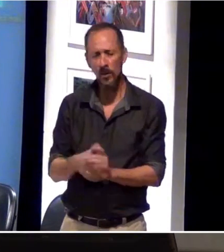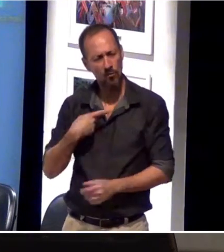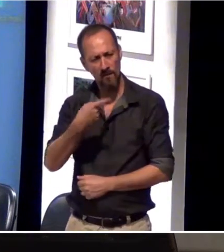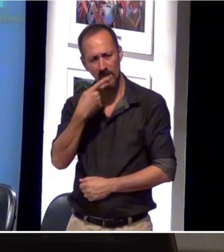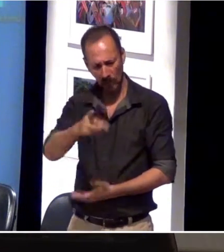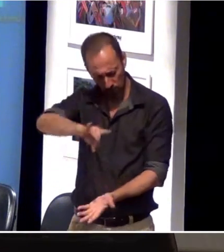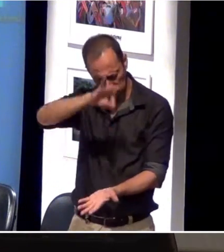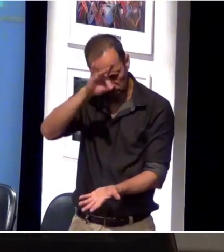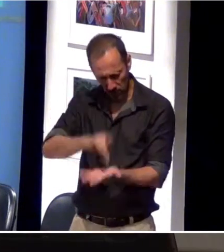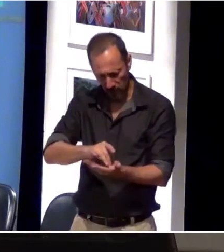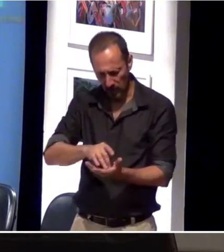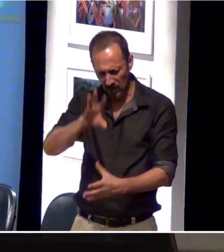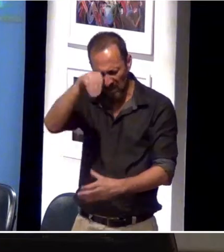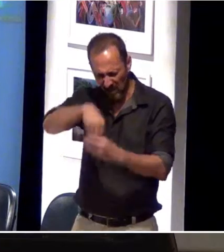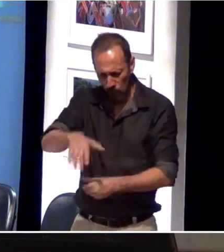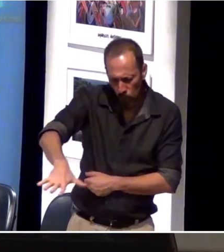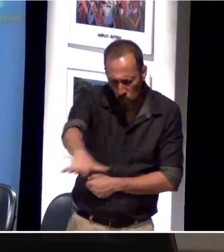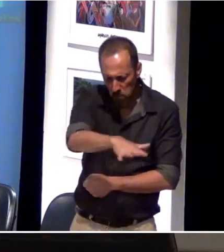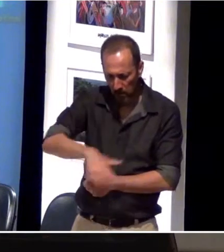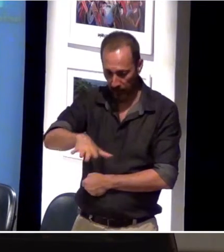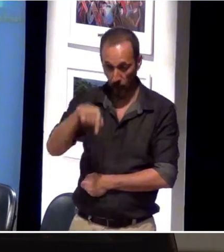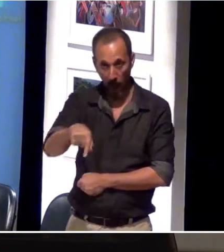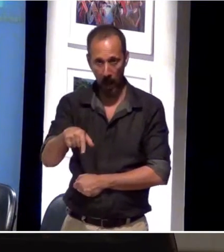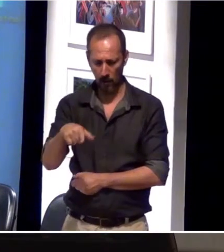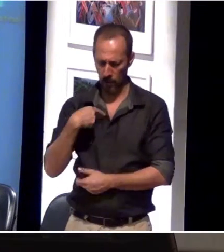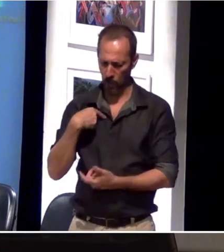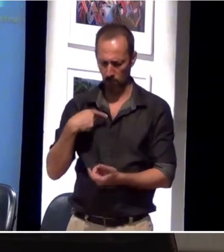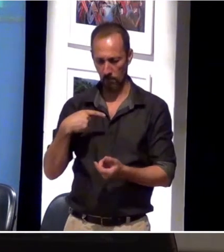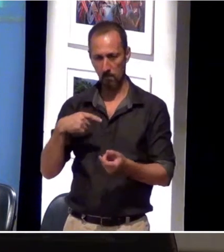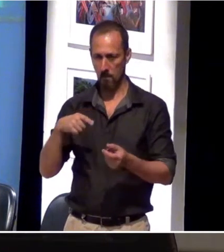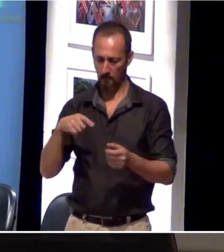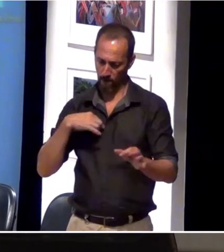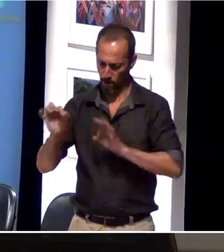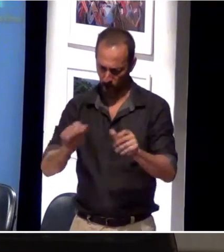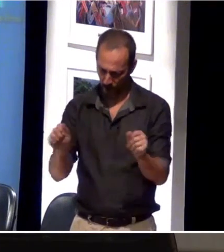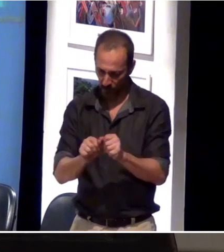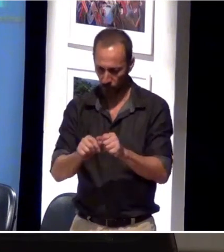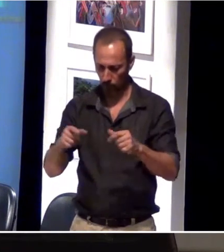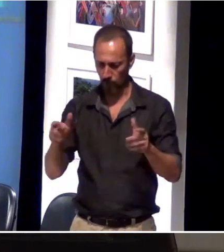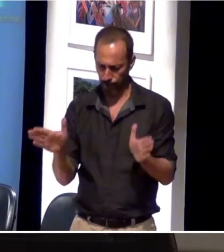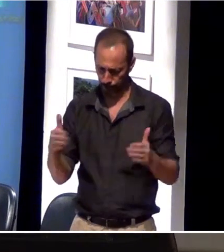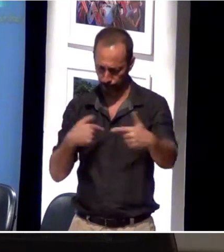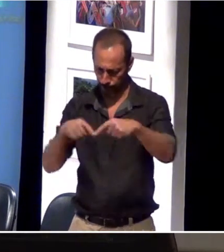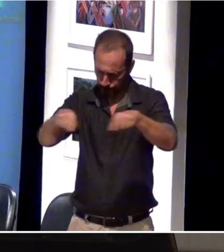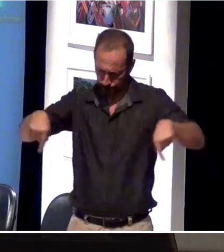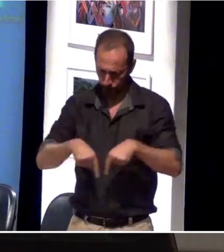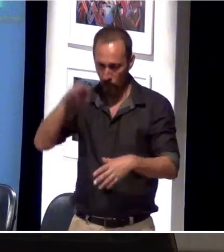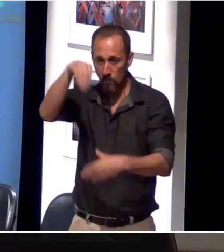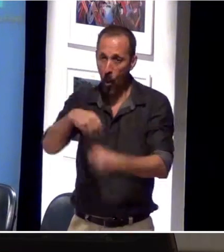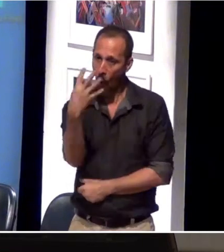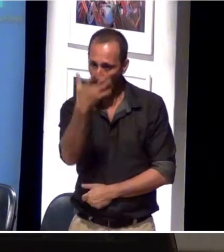concretamente, você ter num espaço físico que é planejado para 4 pessoas, 20 pessoas. São 20 seres humanos que estão